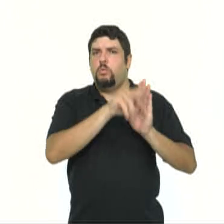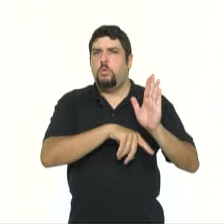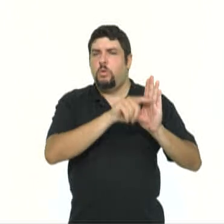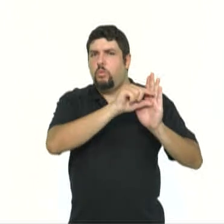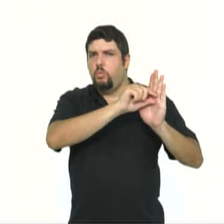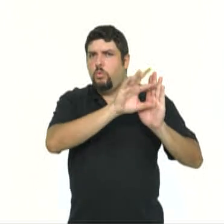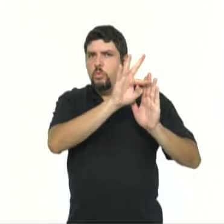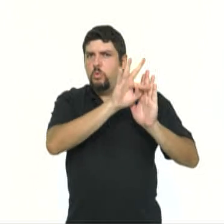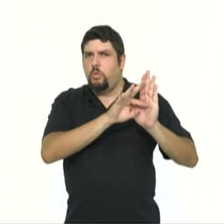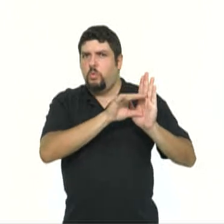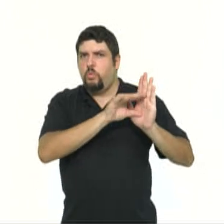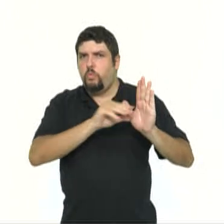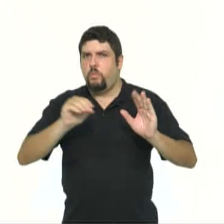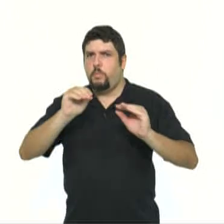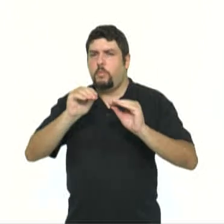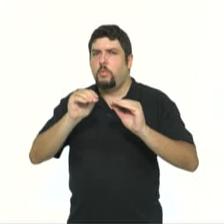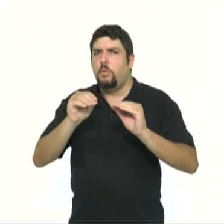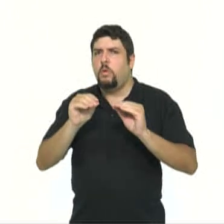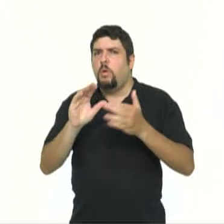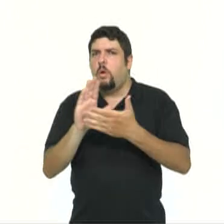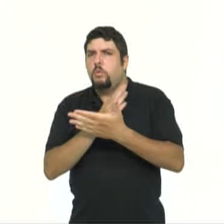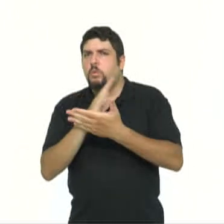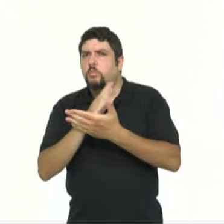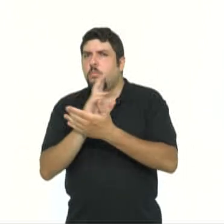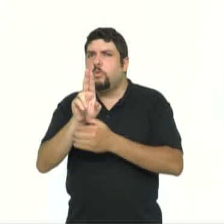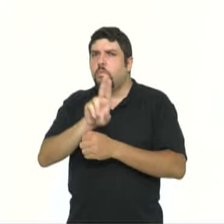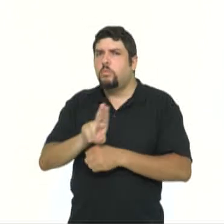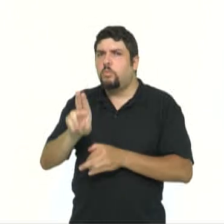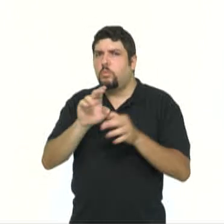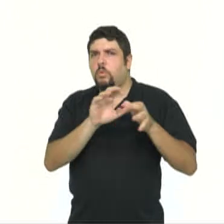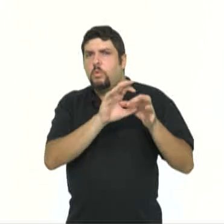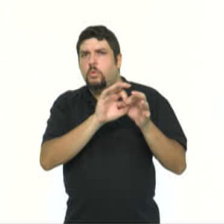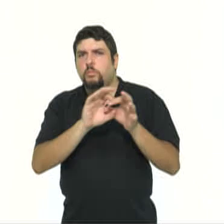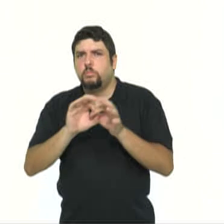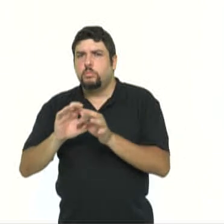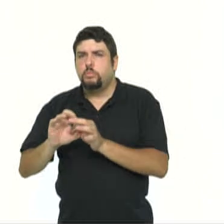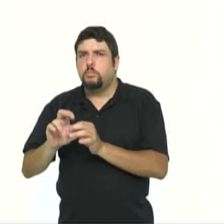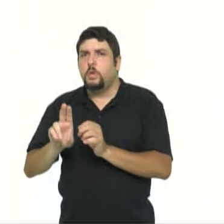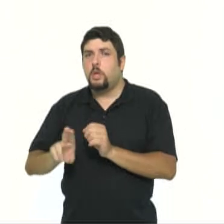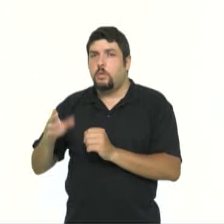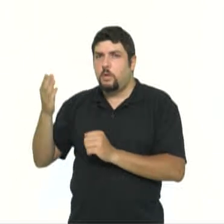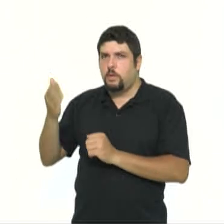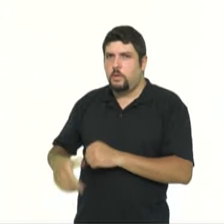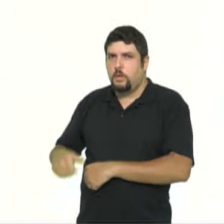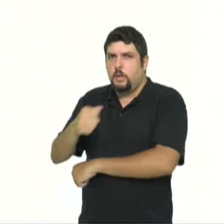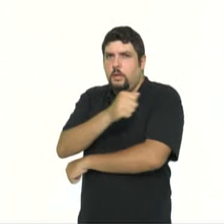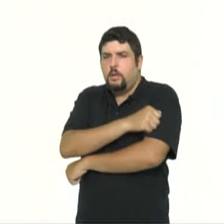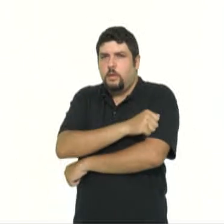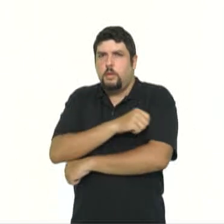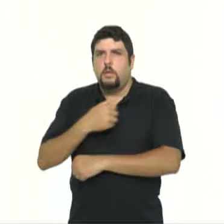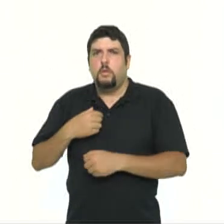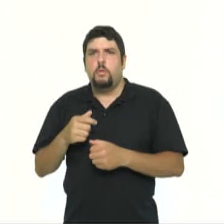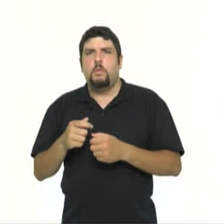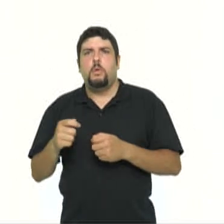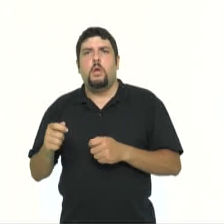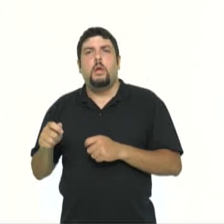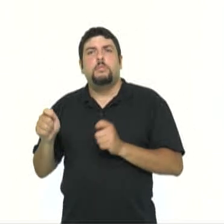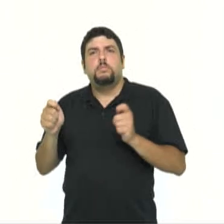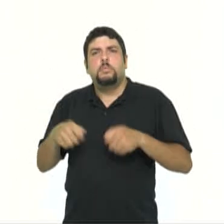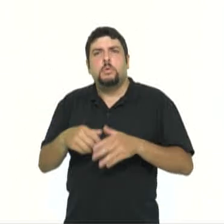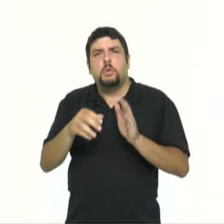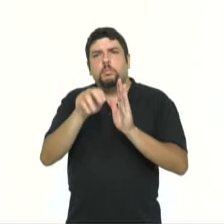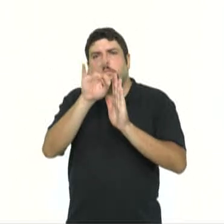alguns elementos coesivos utilizados pela estudante que a ajudaram a ganhar os